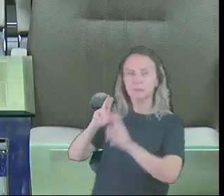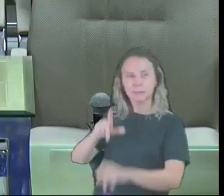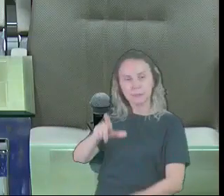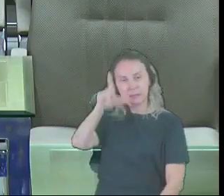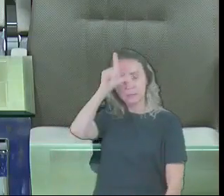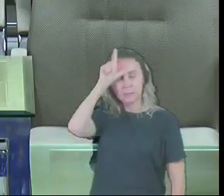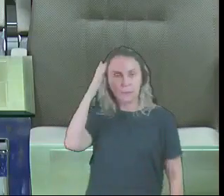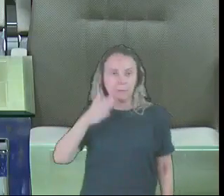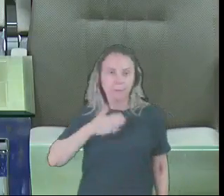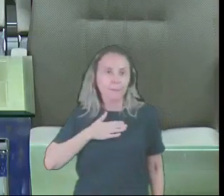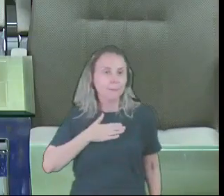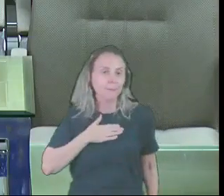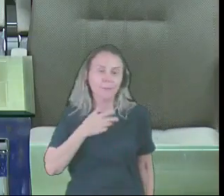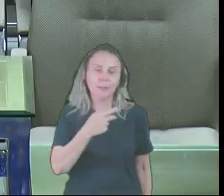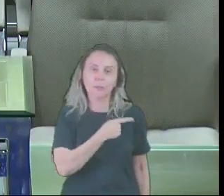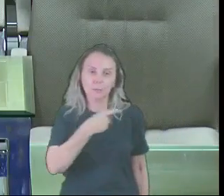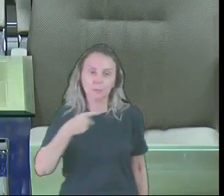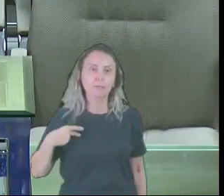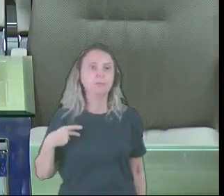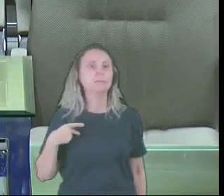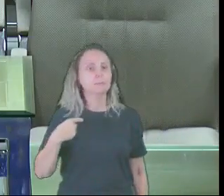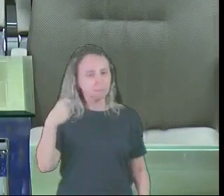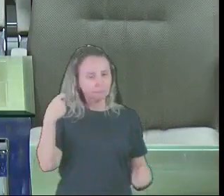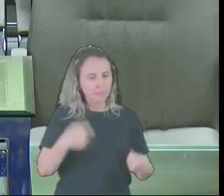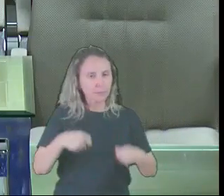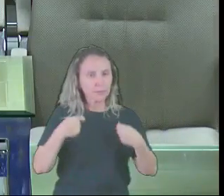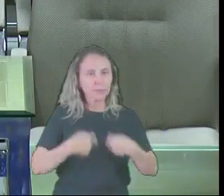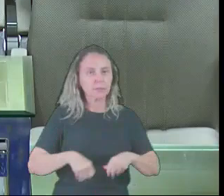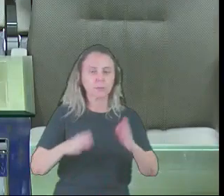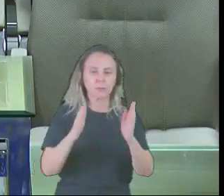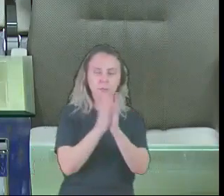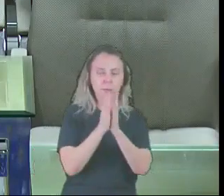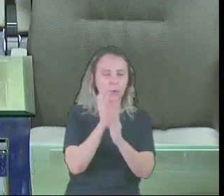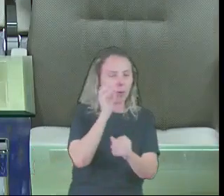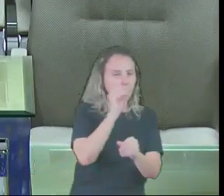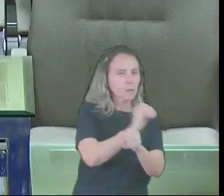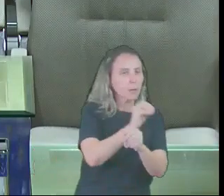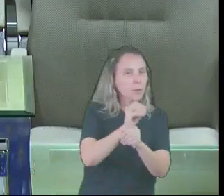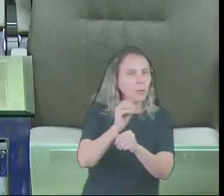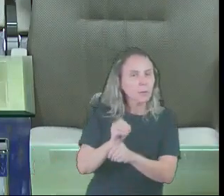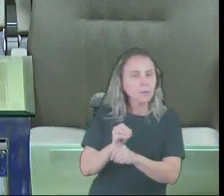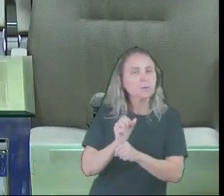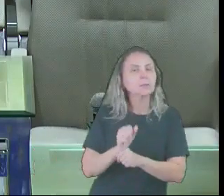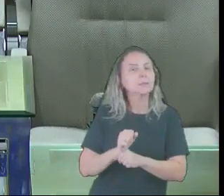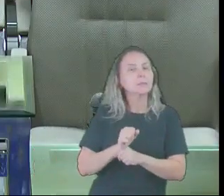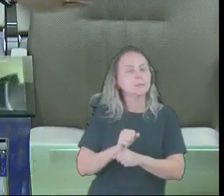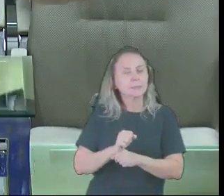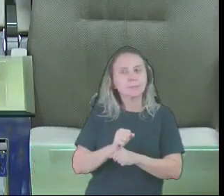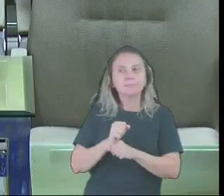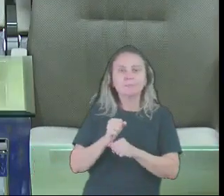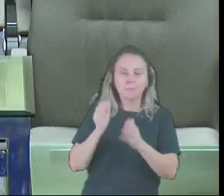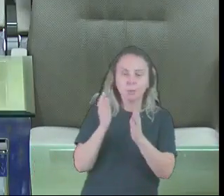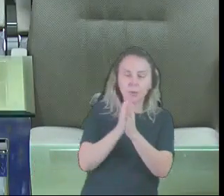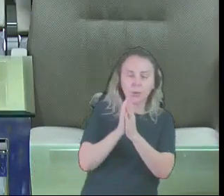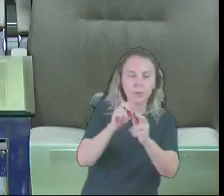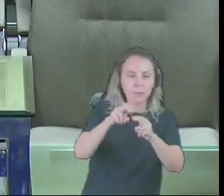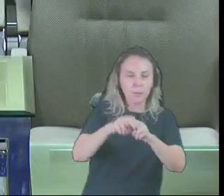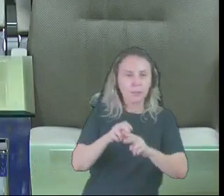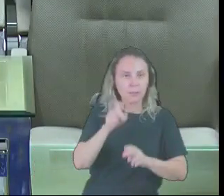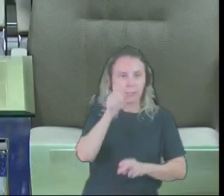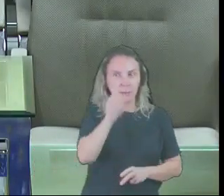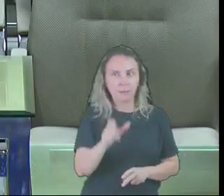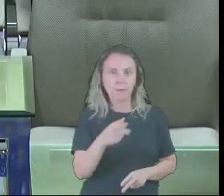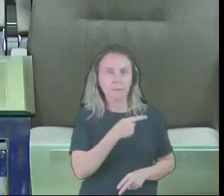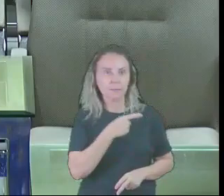pastor é meu pastor eu tenho que orar por ele eu tenho que encerrar poder eu tenho que entregar nas mãos do Senhor para que Deus de graça